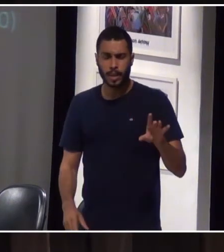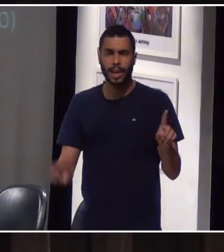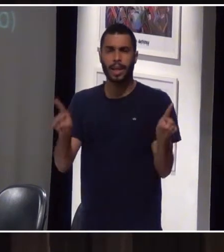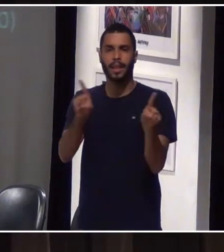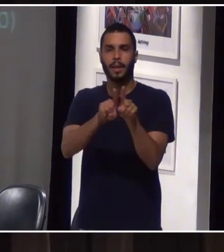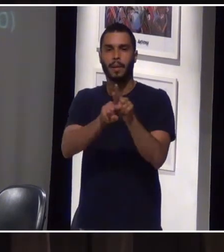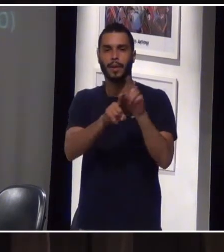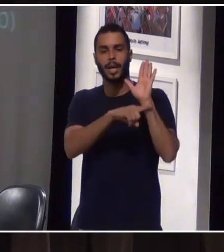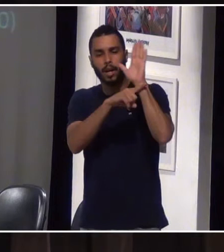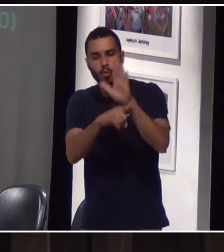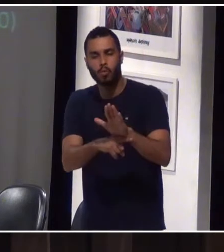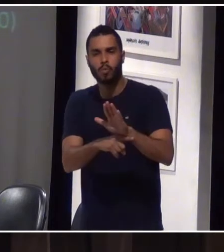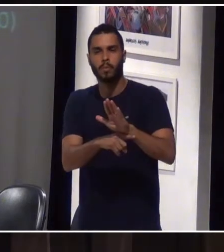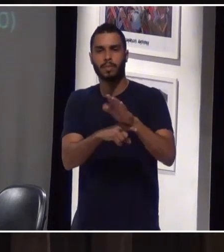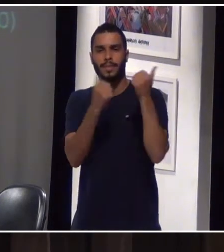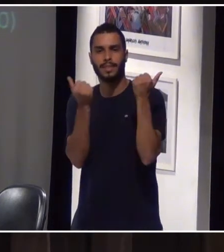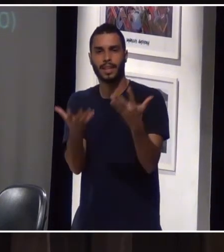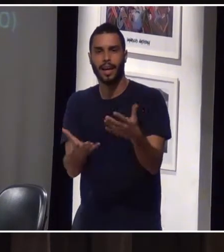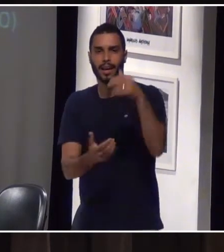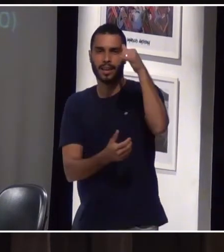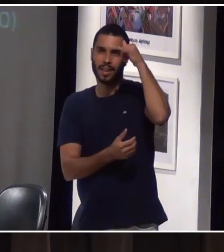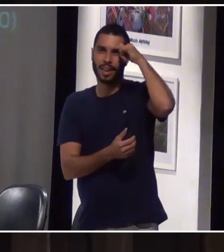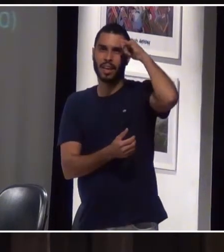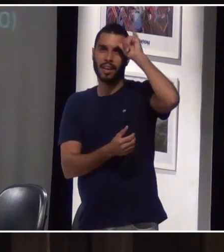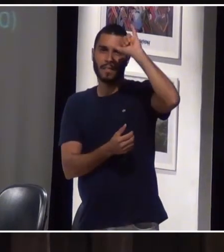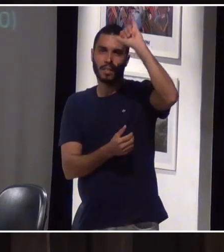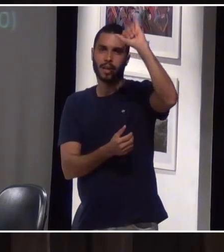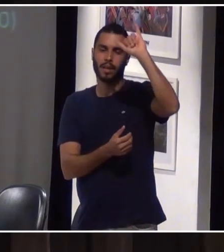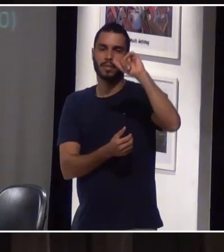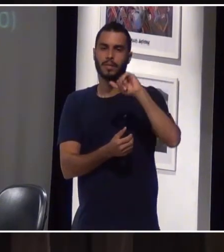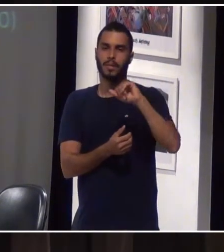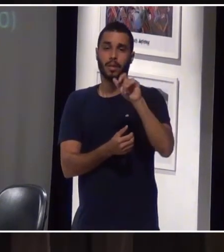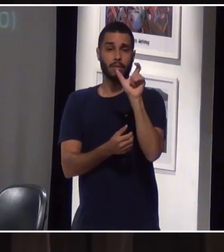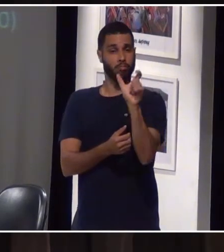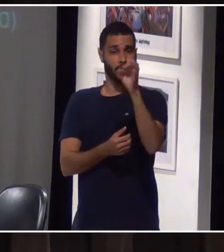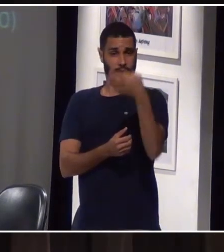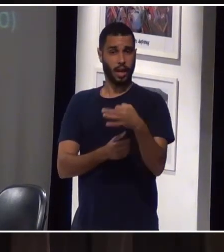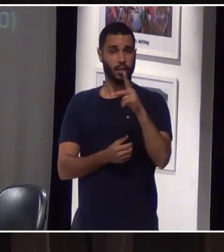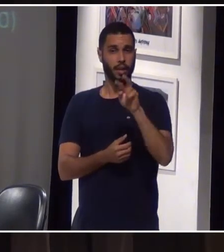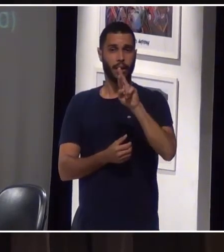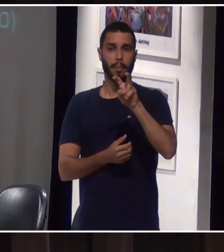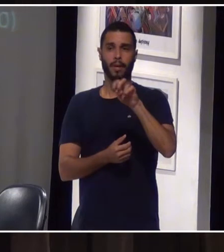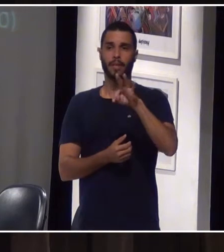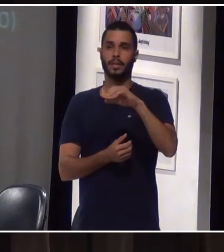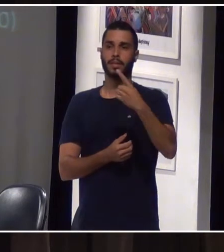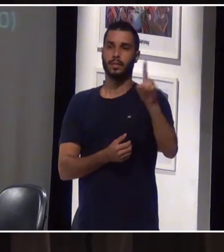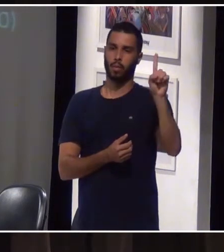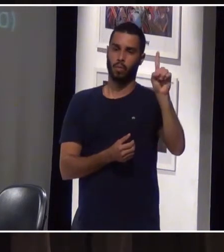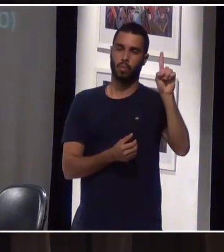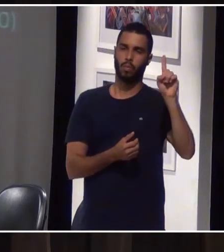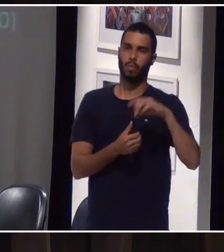da prevenção, ou seja, são investimentos, um investimento é também um vocabulário da lógica do